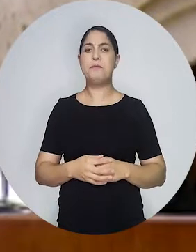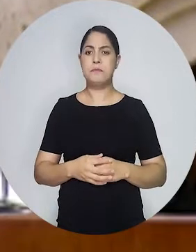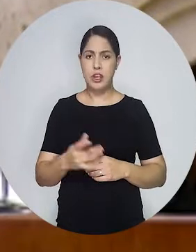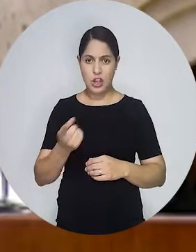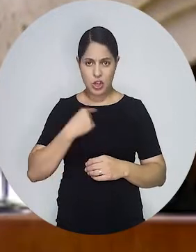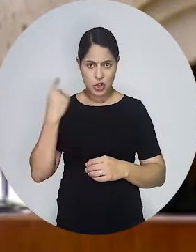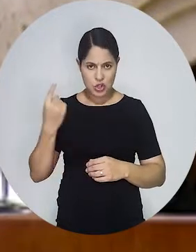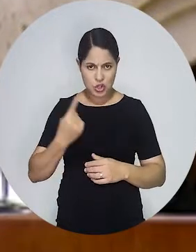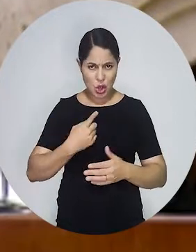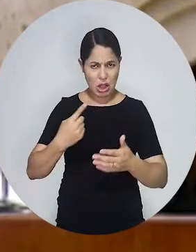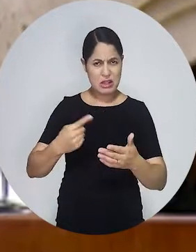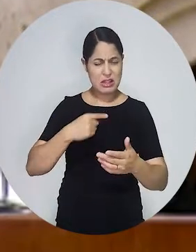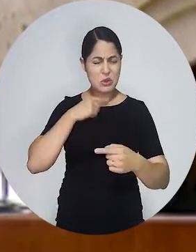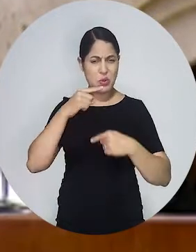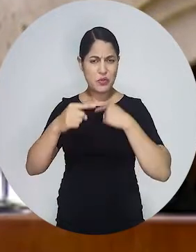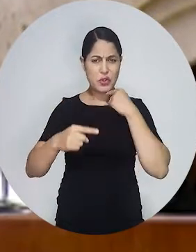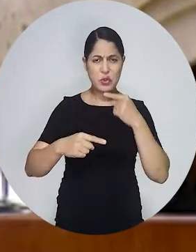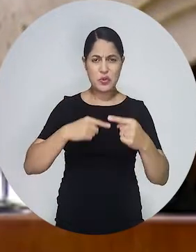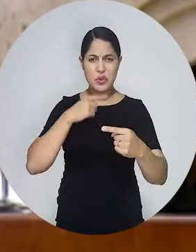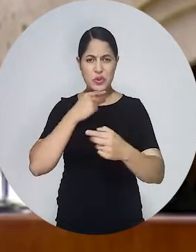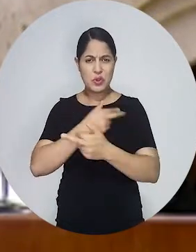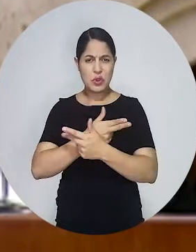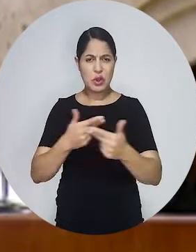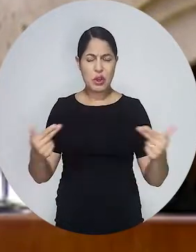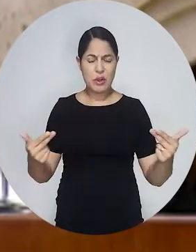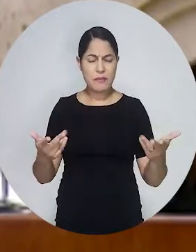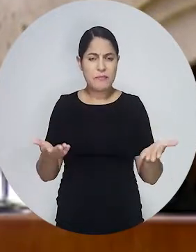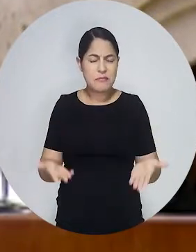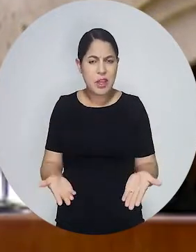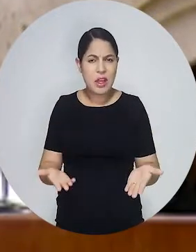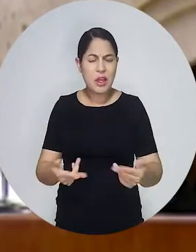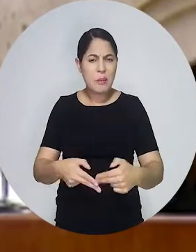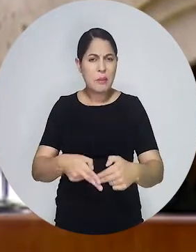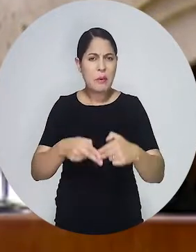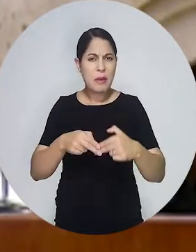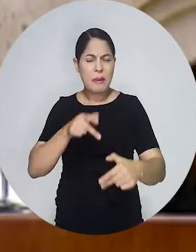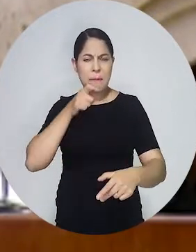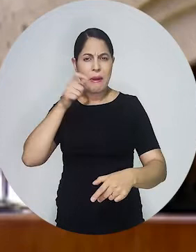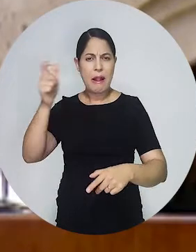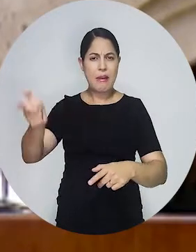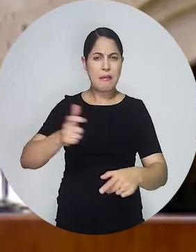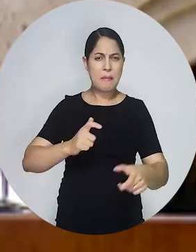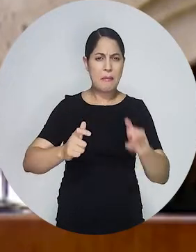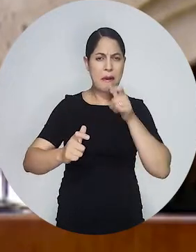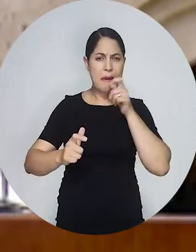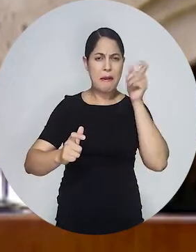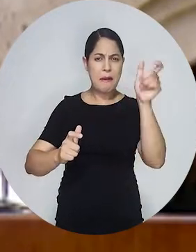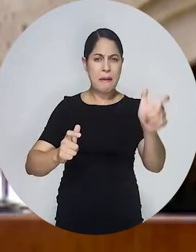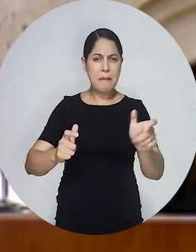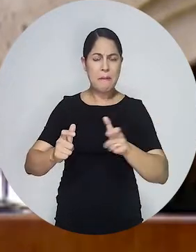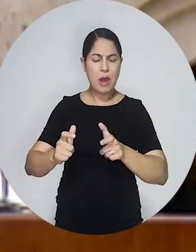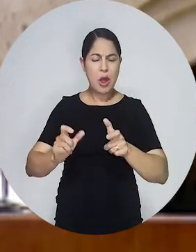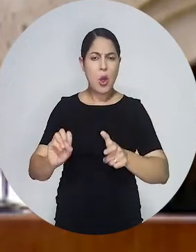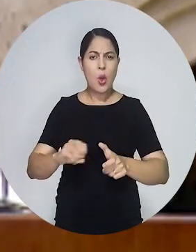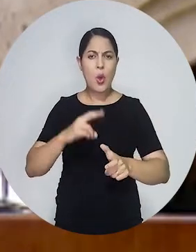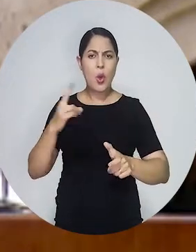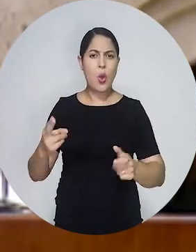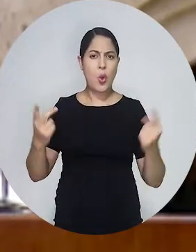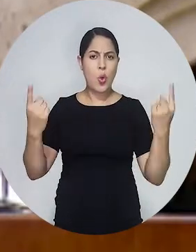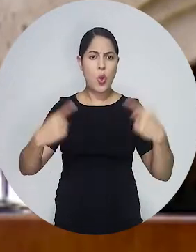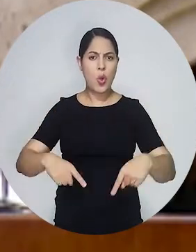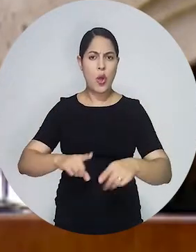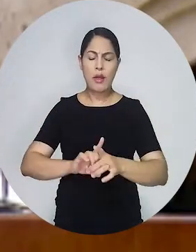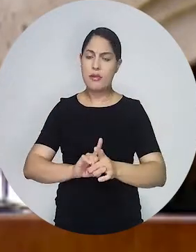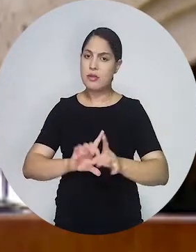nossas decisões não tenha sido questionada, seja por palavras hostis, seja